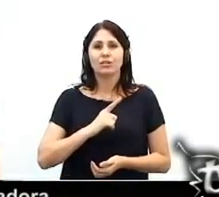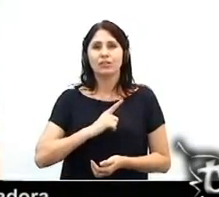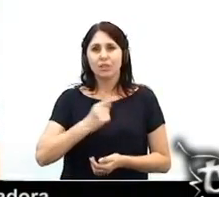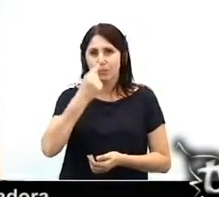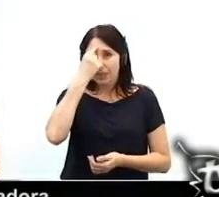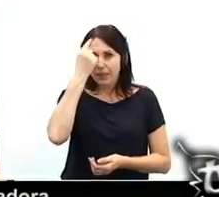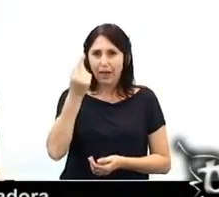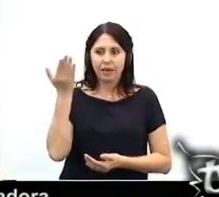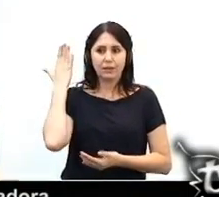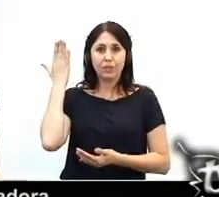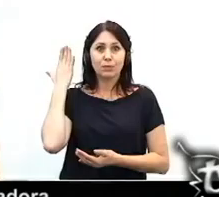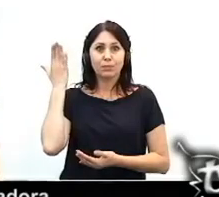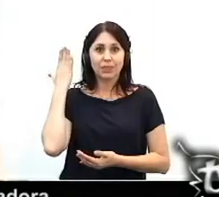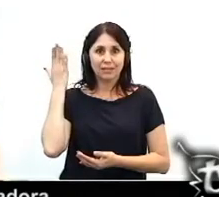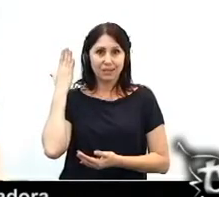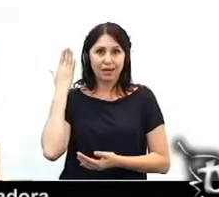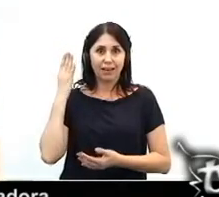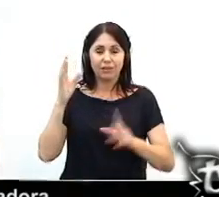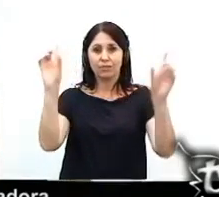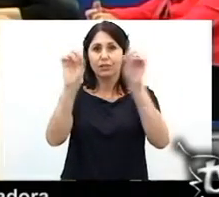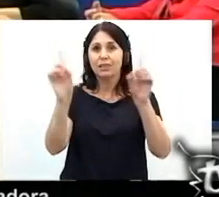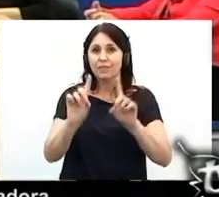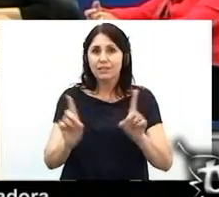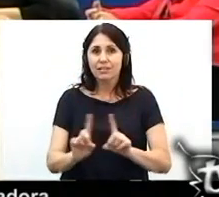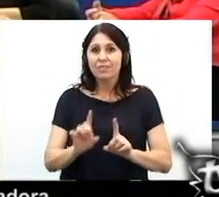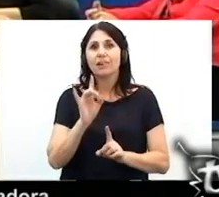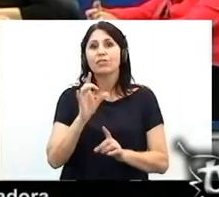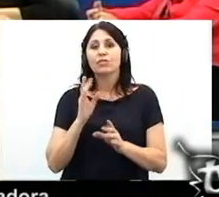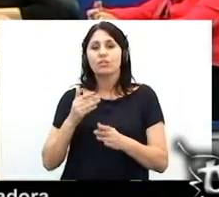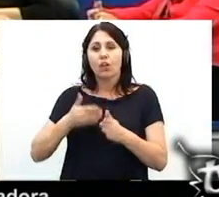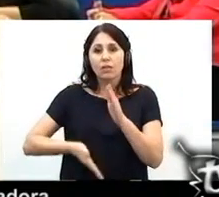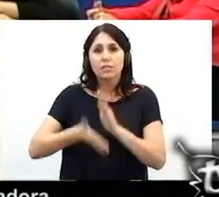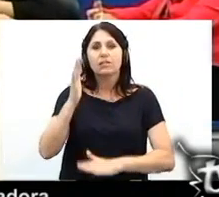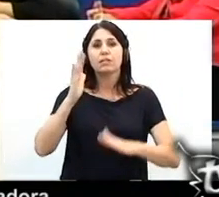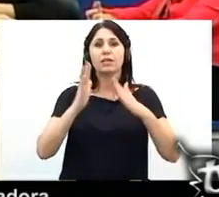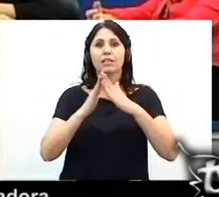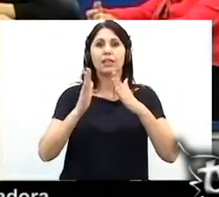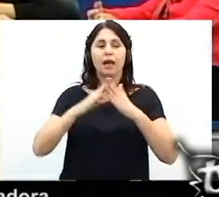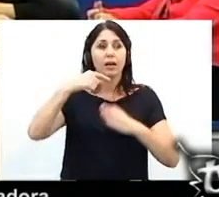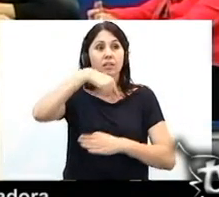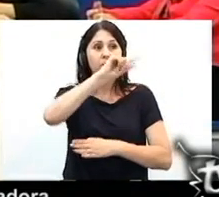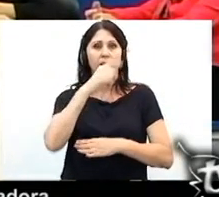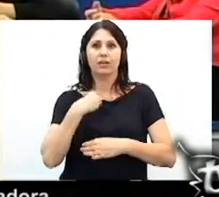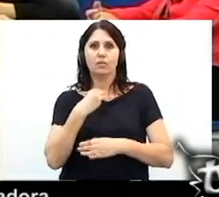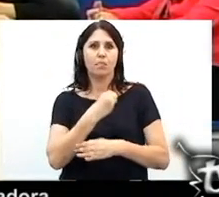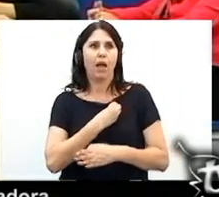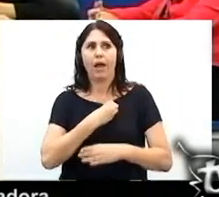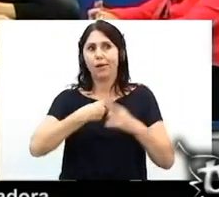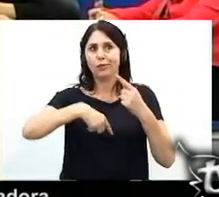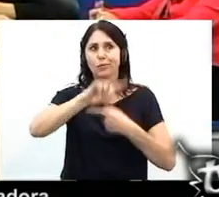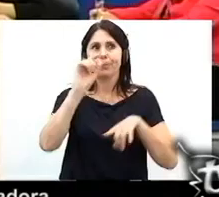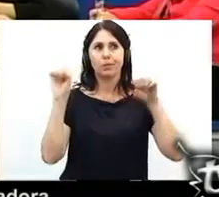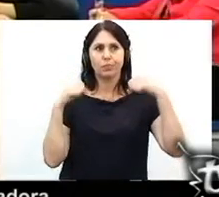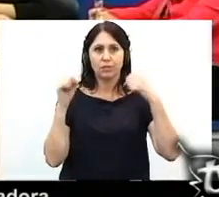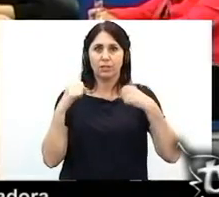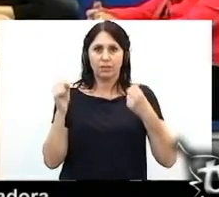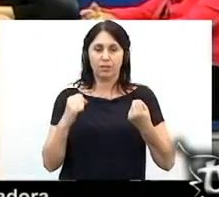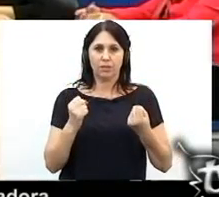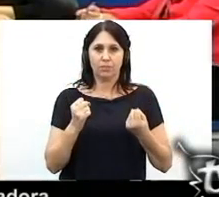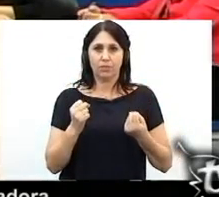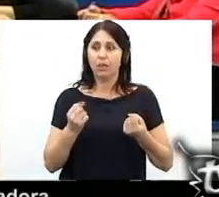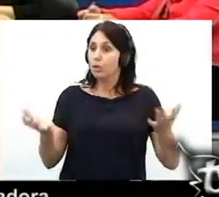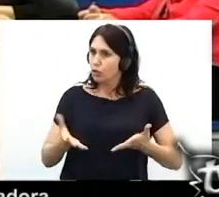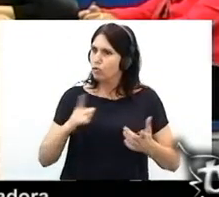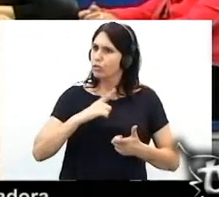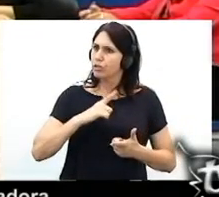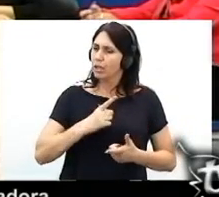um coitadismo, um acomodamento mesmo, tipo, bom, paciência, estou aqui, não preciso, né?